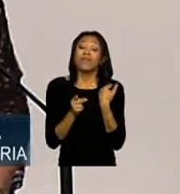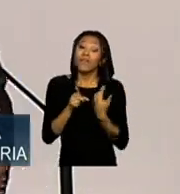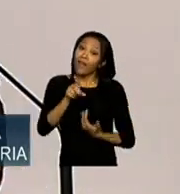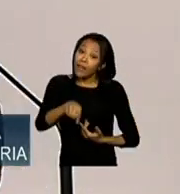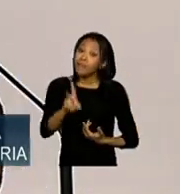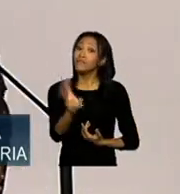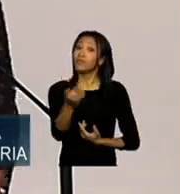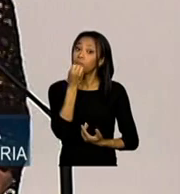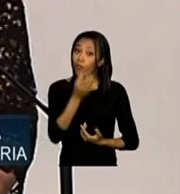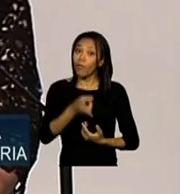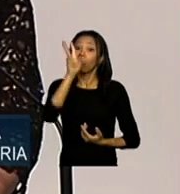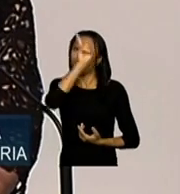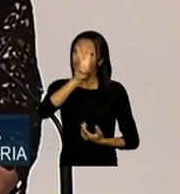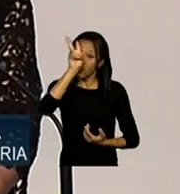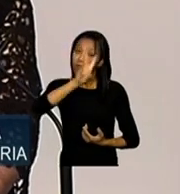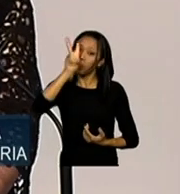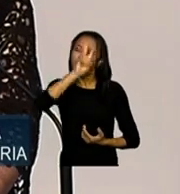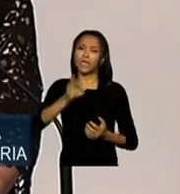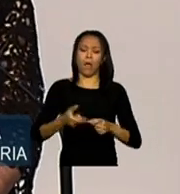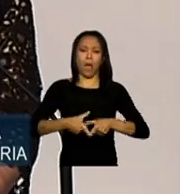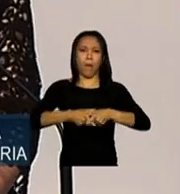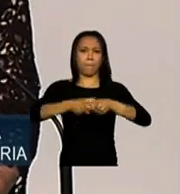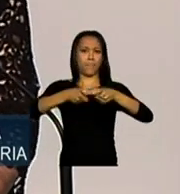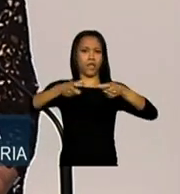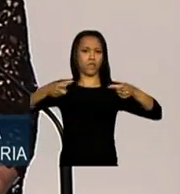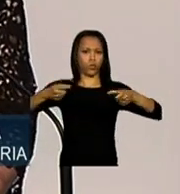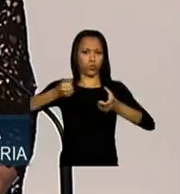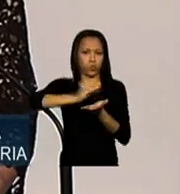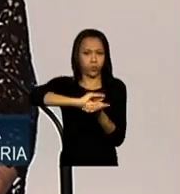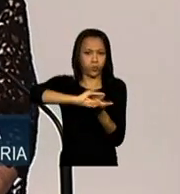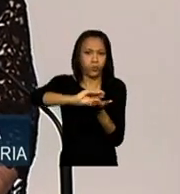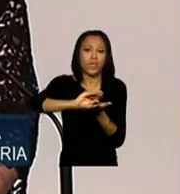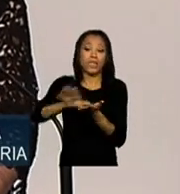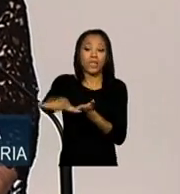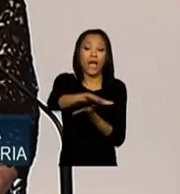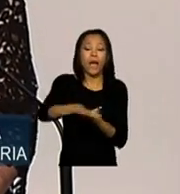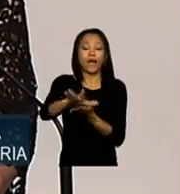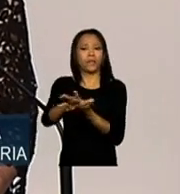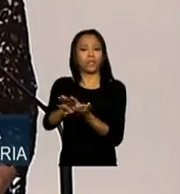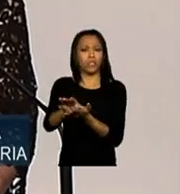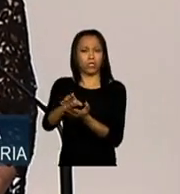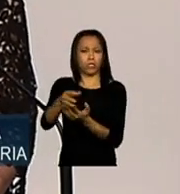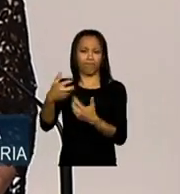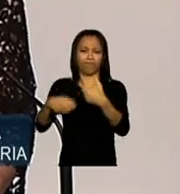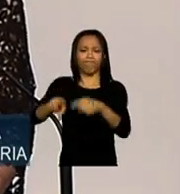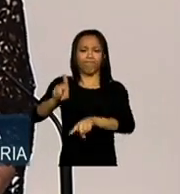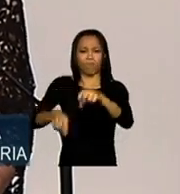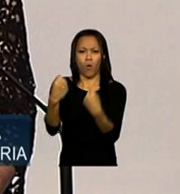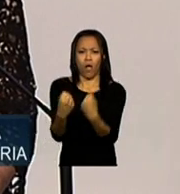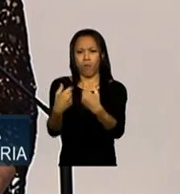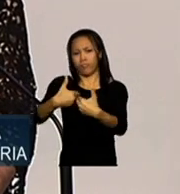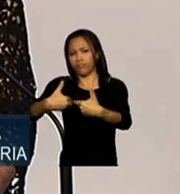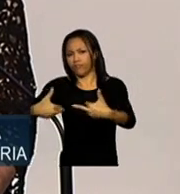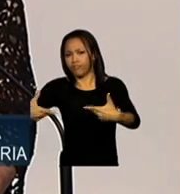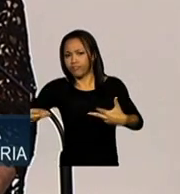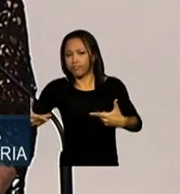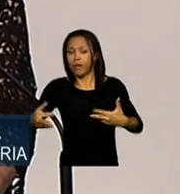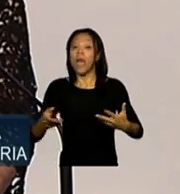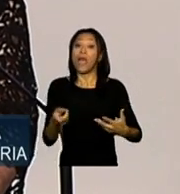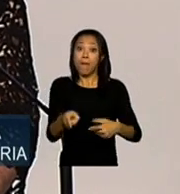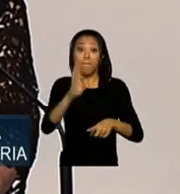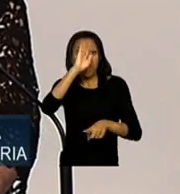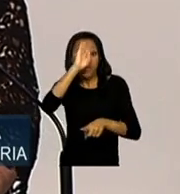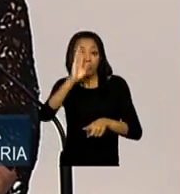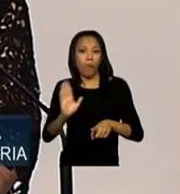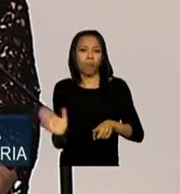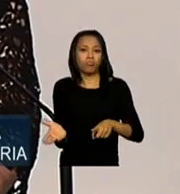bom lembrar que a ampliação dos investimentos em máquinas e equipamentos é o principal mecanismo de aceleração